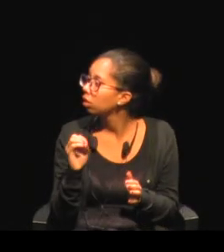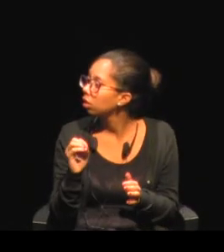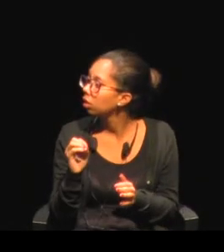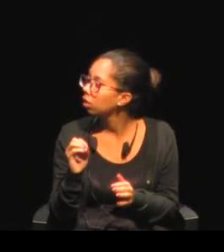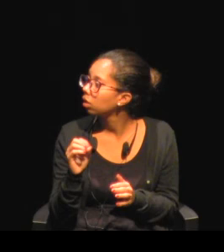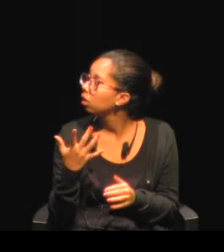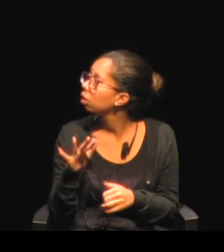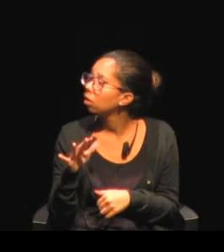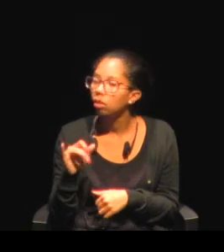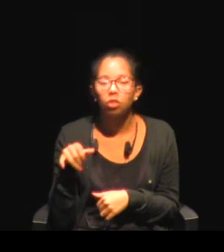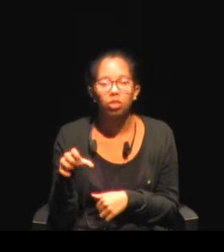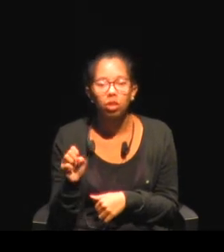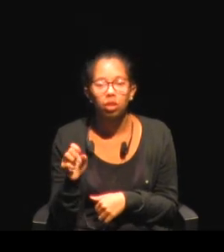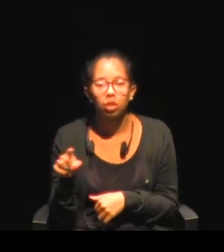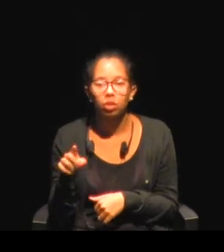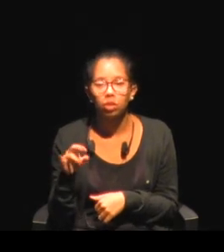né?